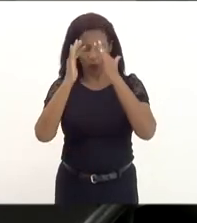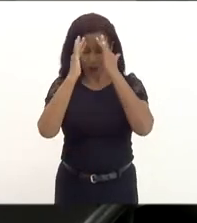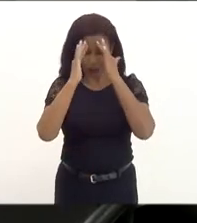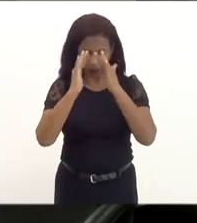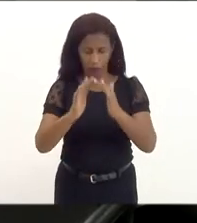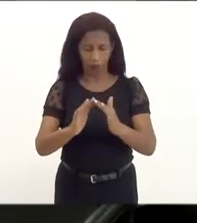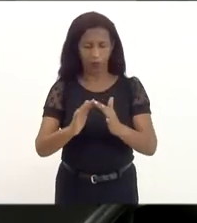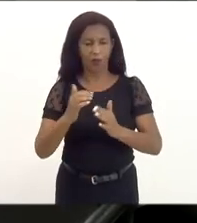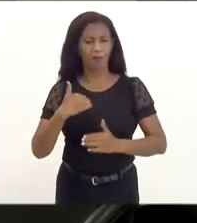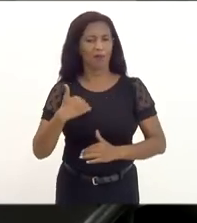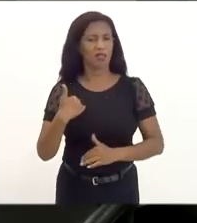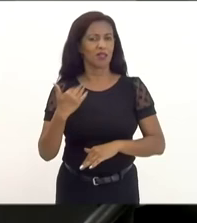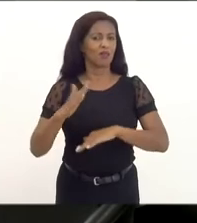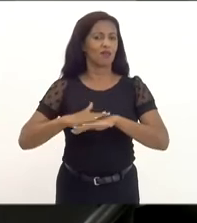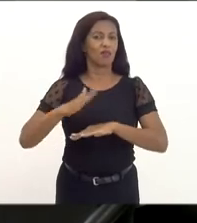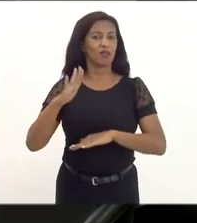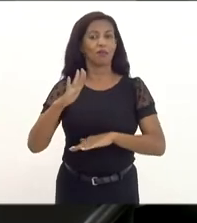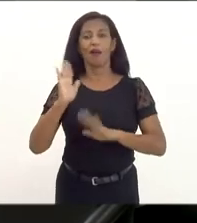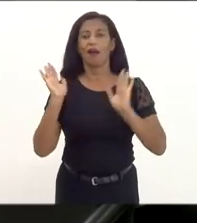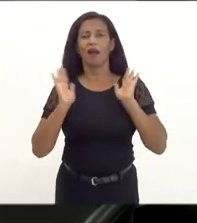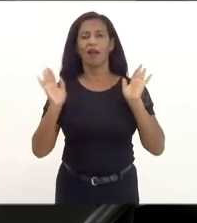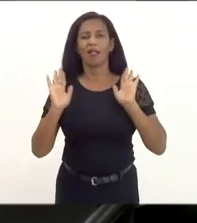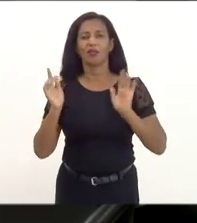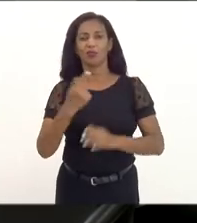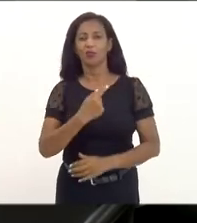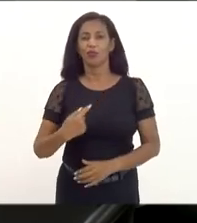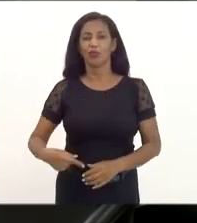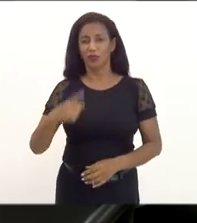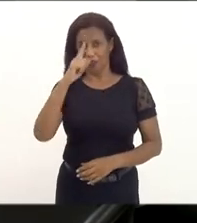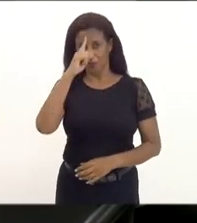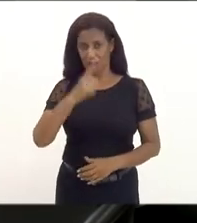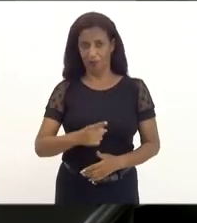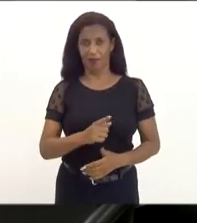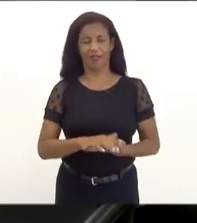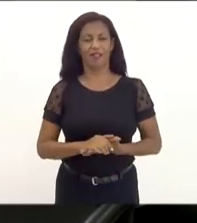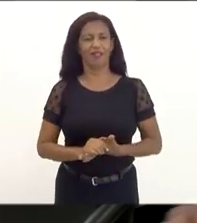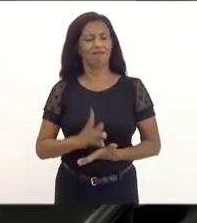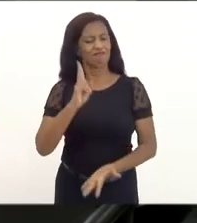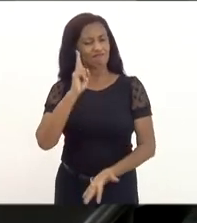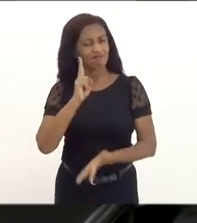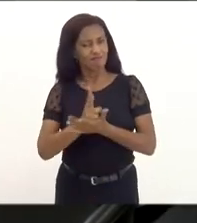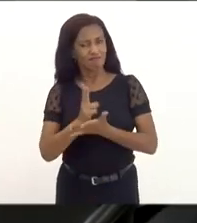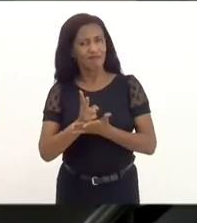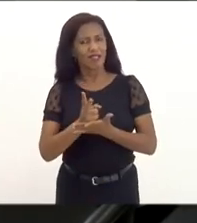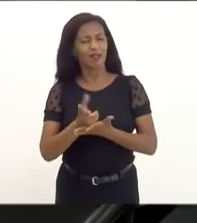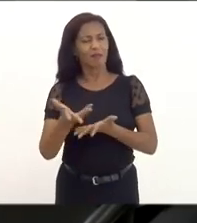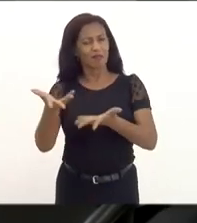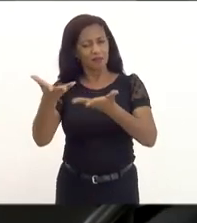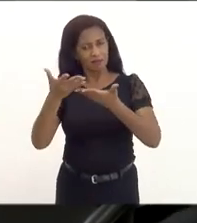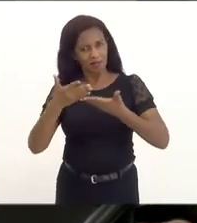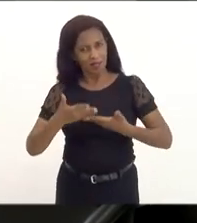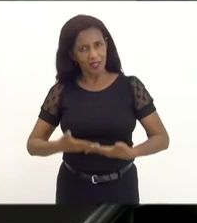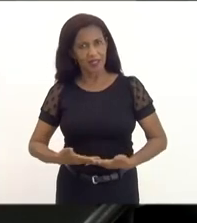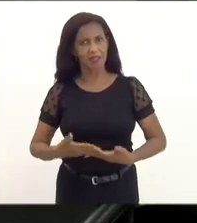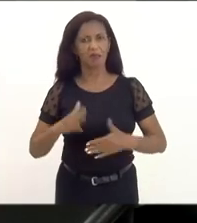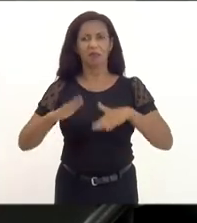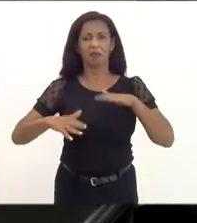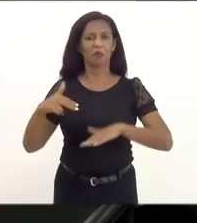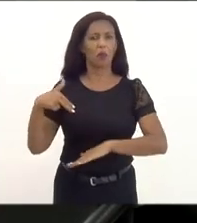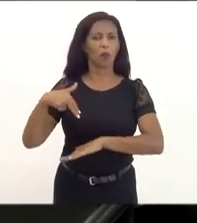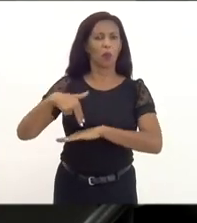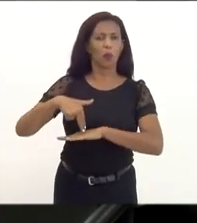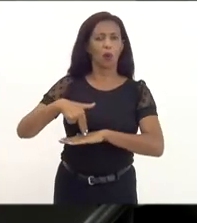mas eu não faço mais do que uma determinação do meu Governador então a senhora sempre terá é dependente do seu posicionamento